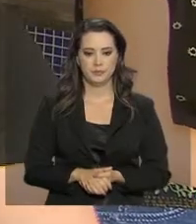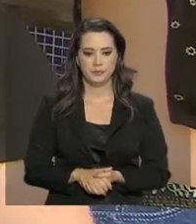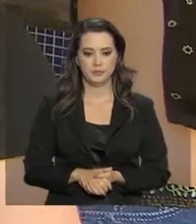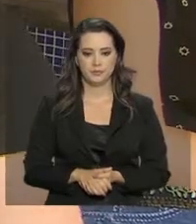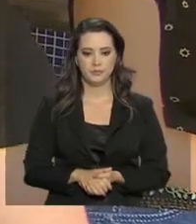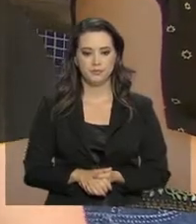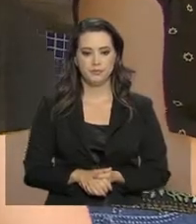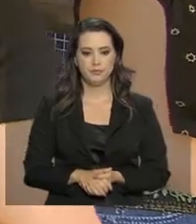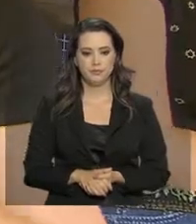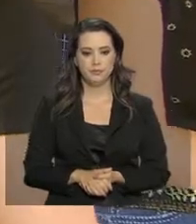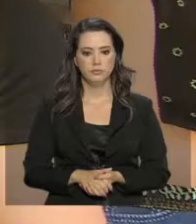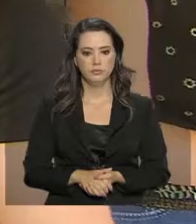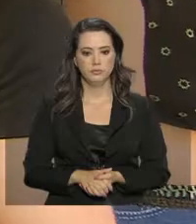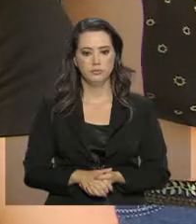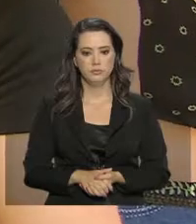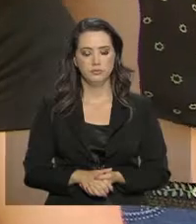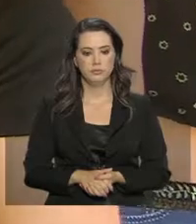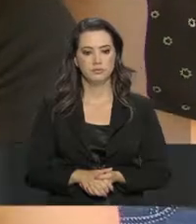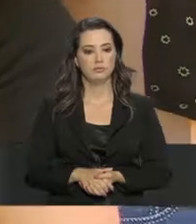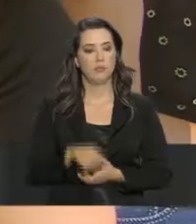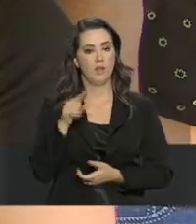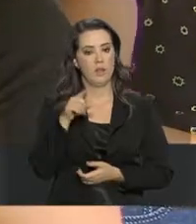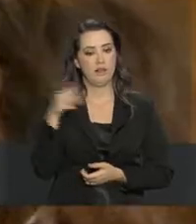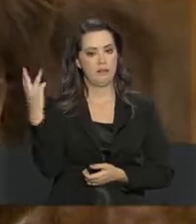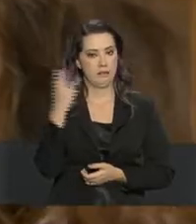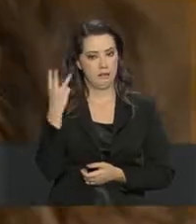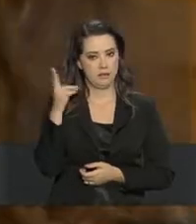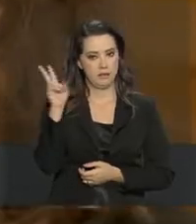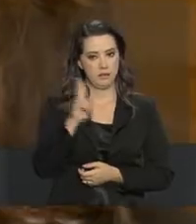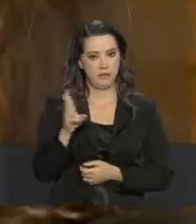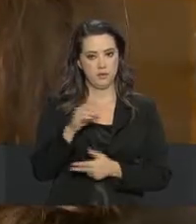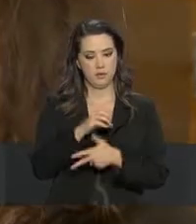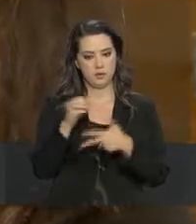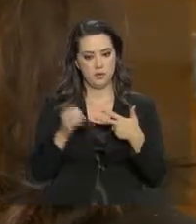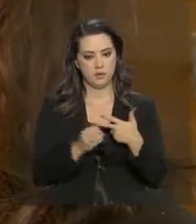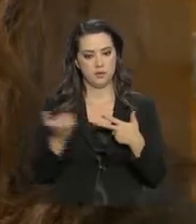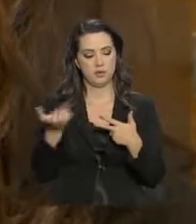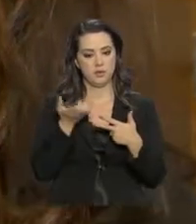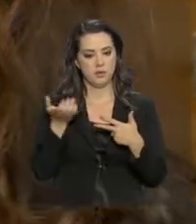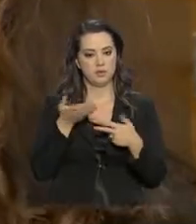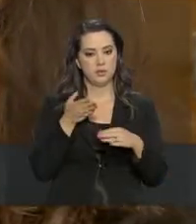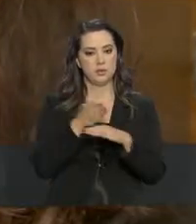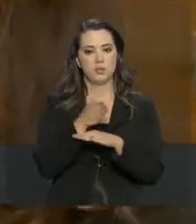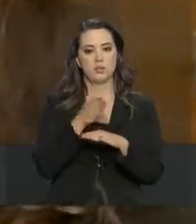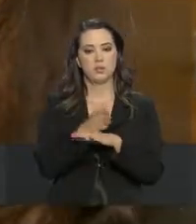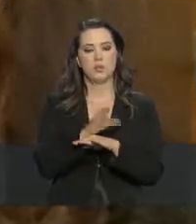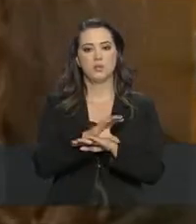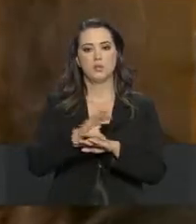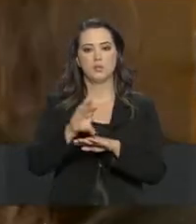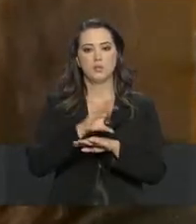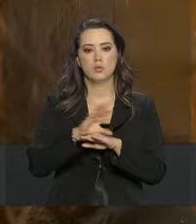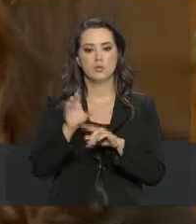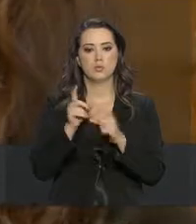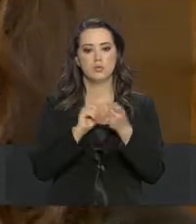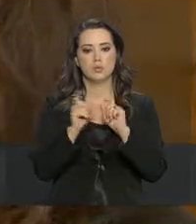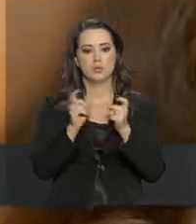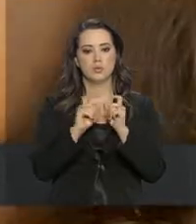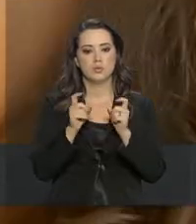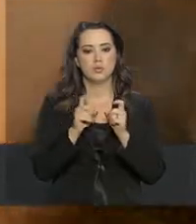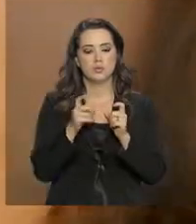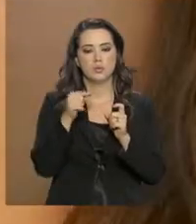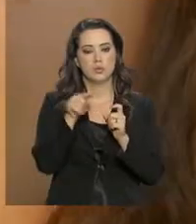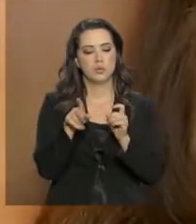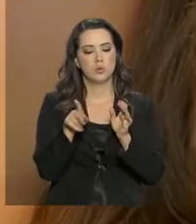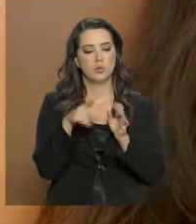essa estudante está fazendo o enem pela terceira vez e agora vai tentar o curso de gestor de políticas públicas